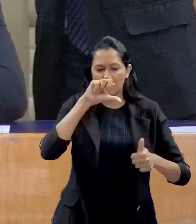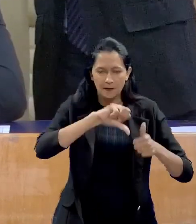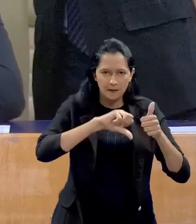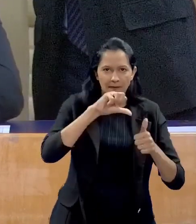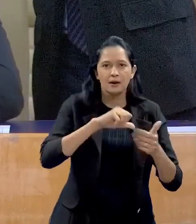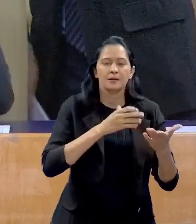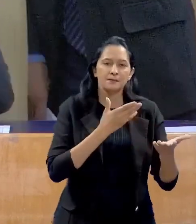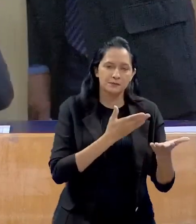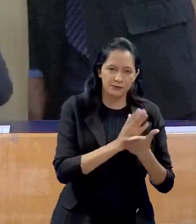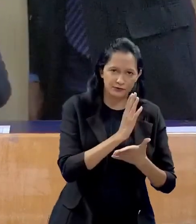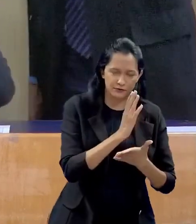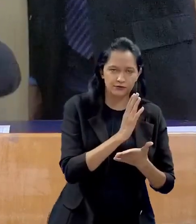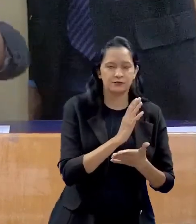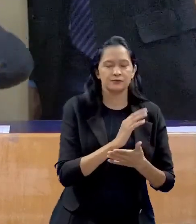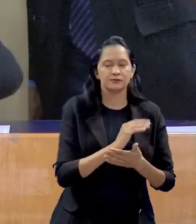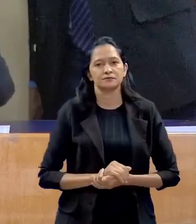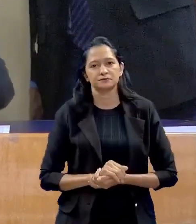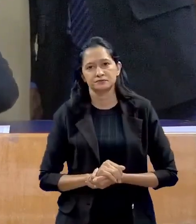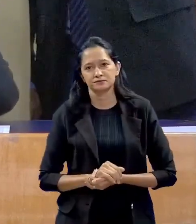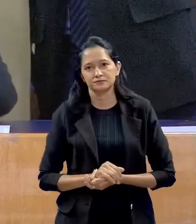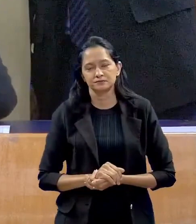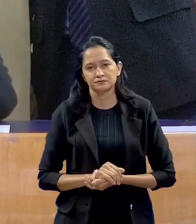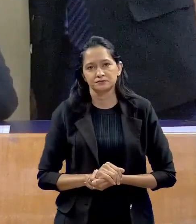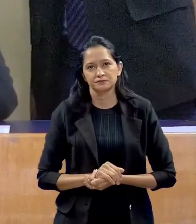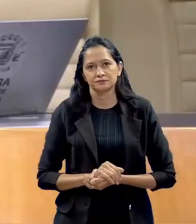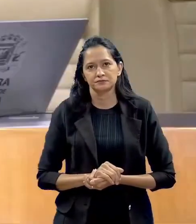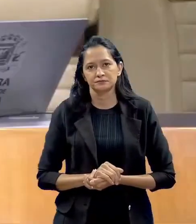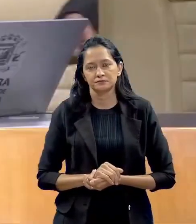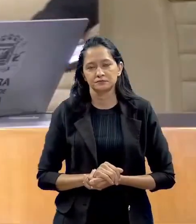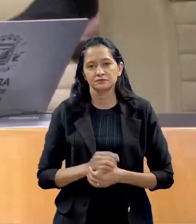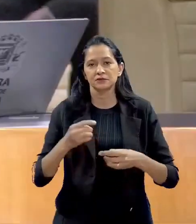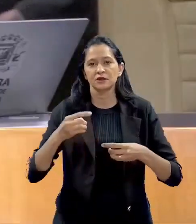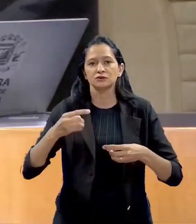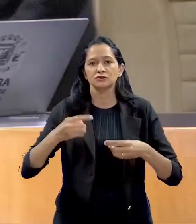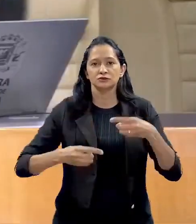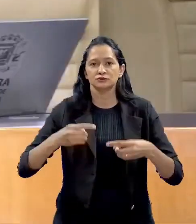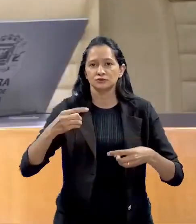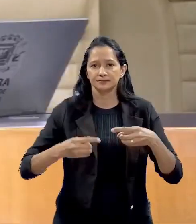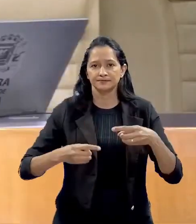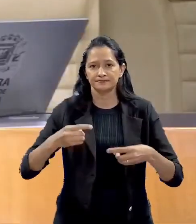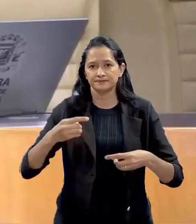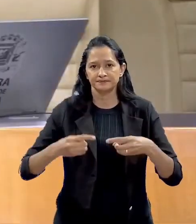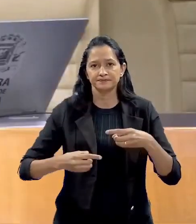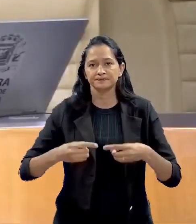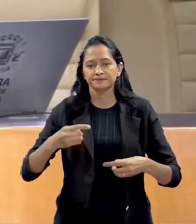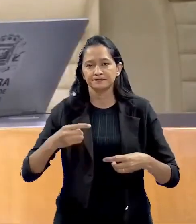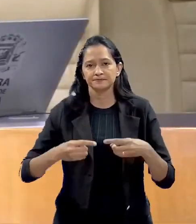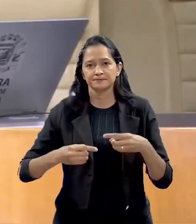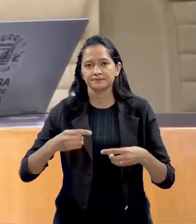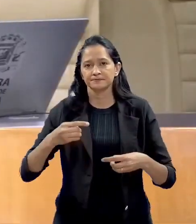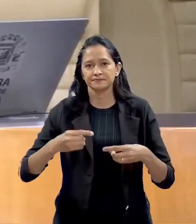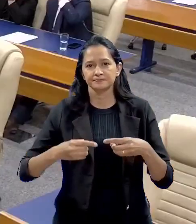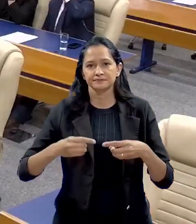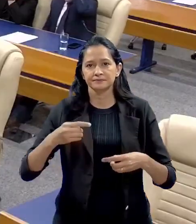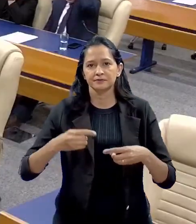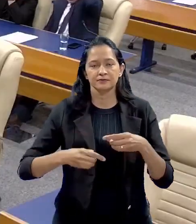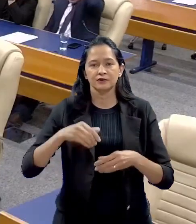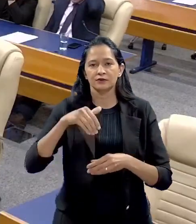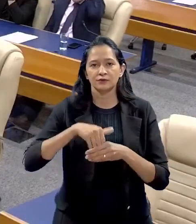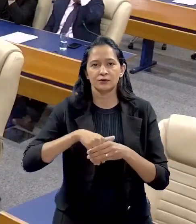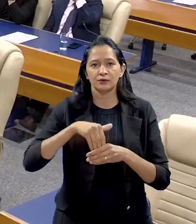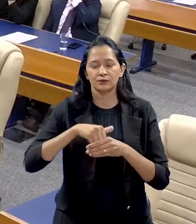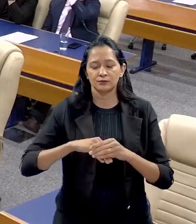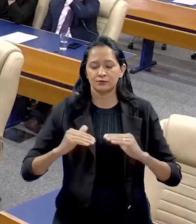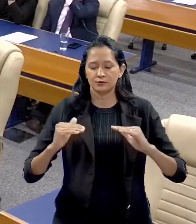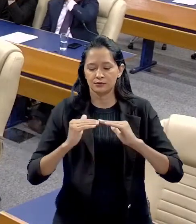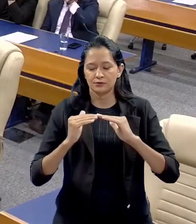Pastor Wilson, para aprovação. O projeto está em discussão. O projeto está em votação. Os favoráveis permanecem